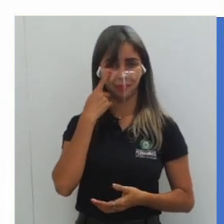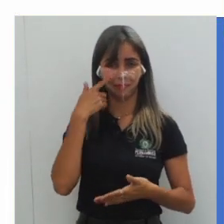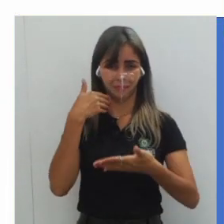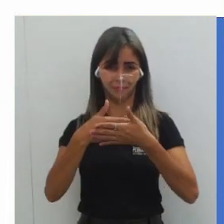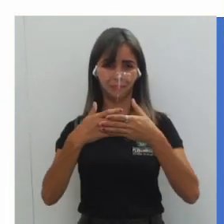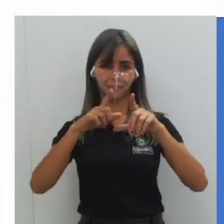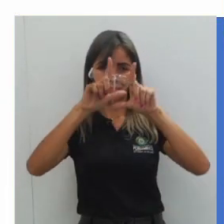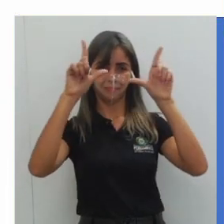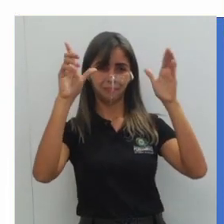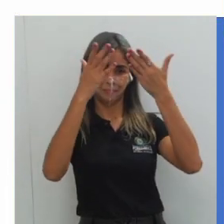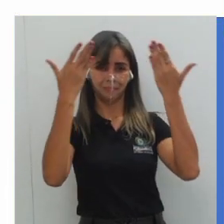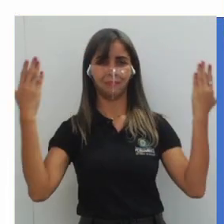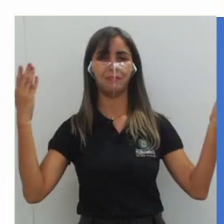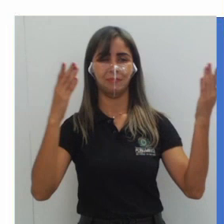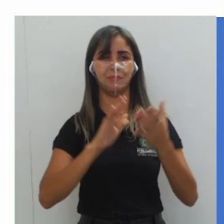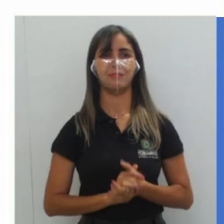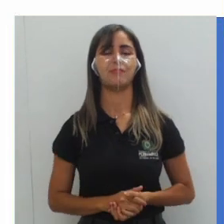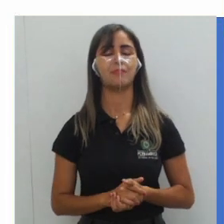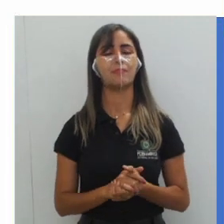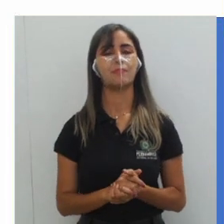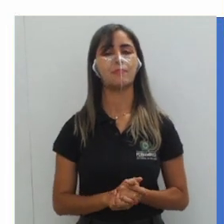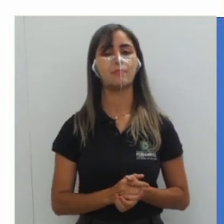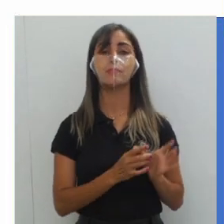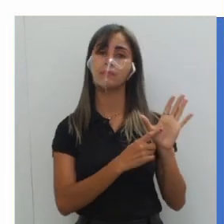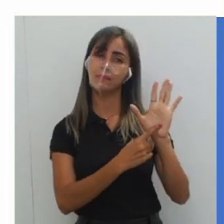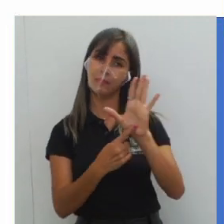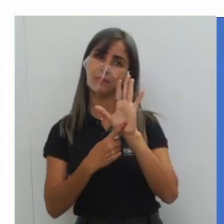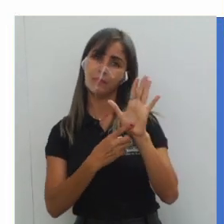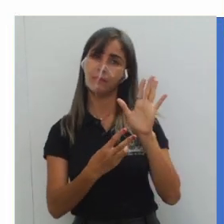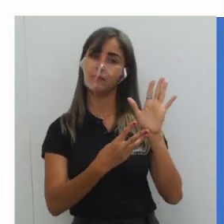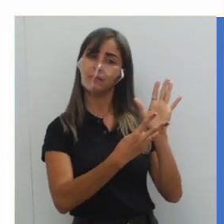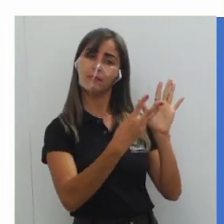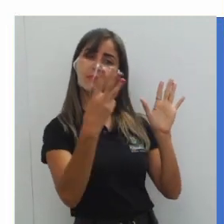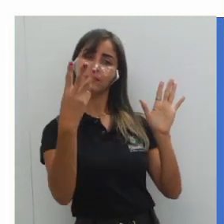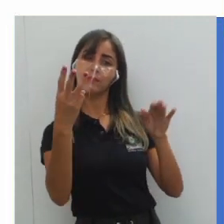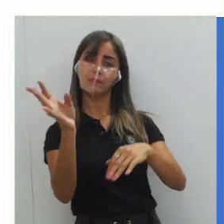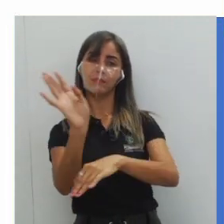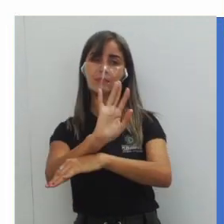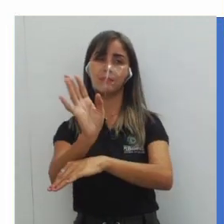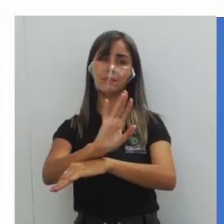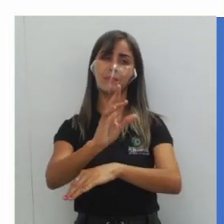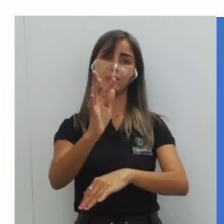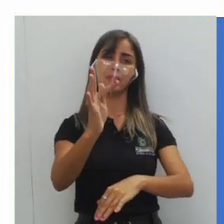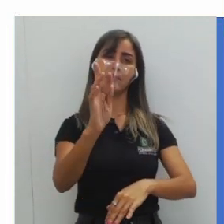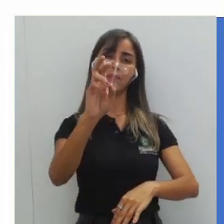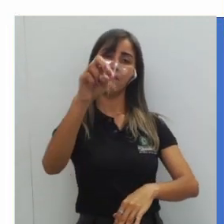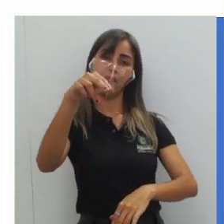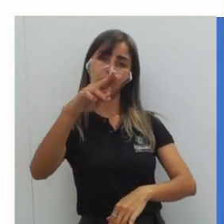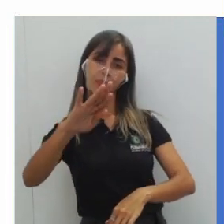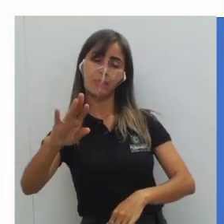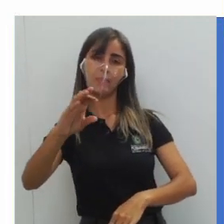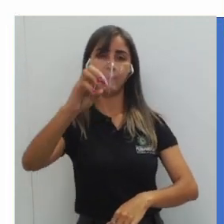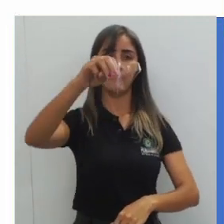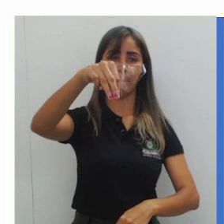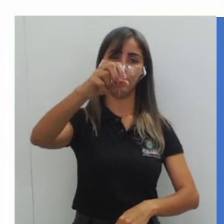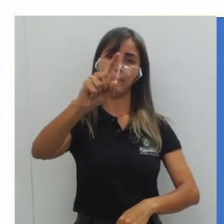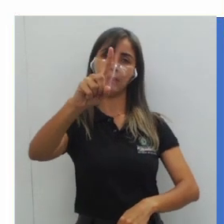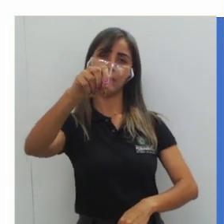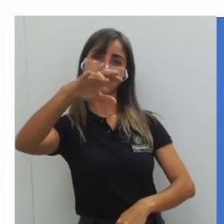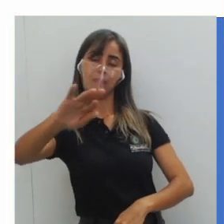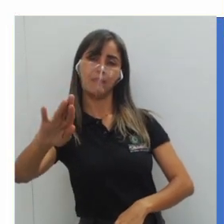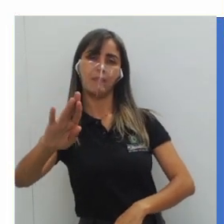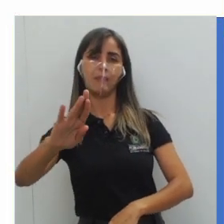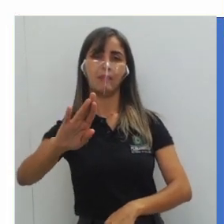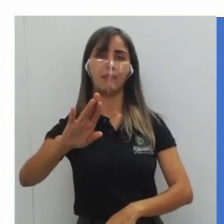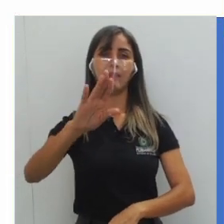vamos seguir a próxima tela. Dentro disso, eu trago 3 filmes. Frozen, Madagascar e,